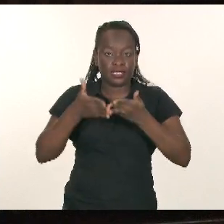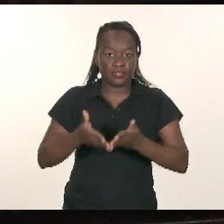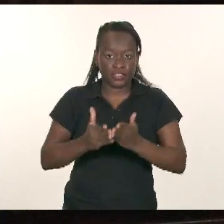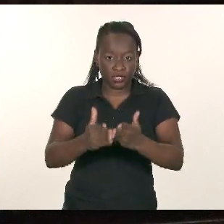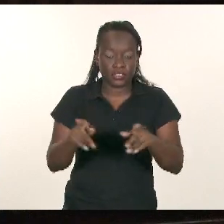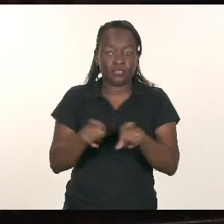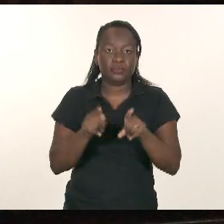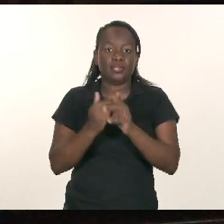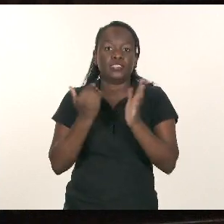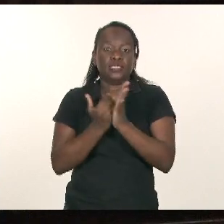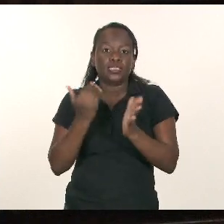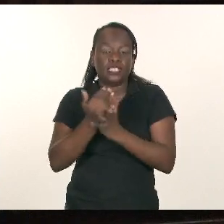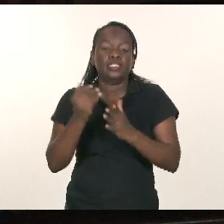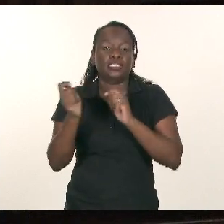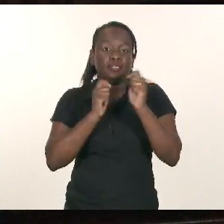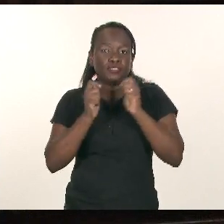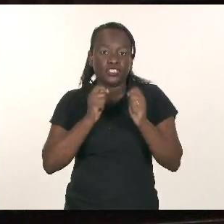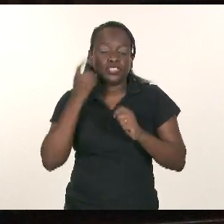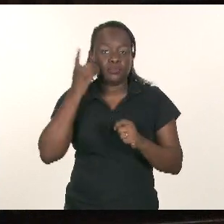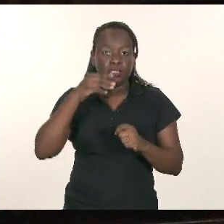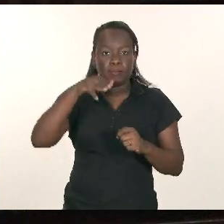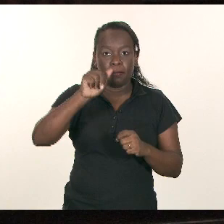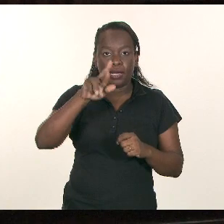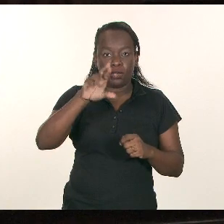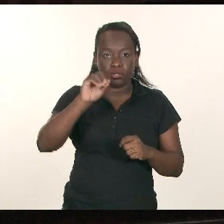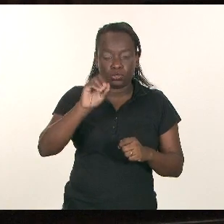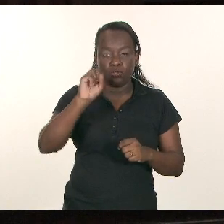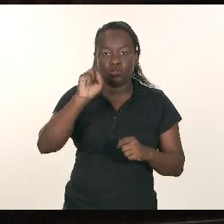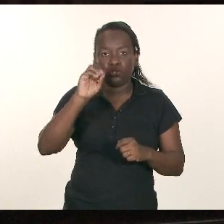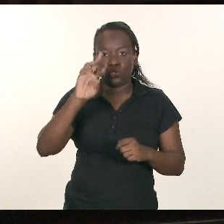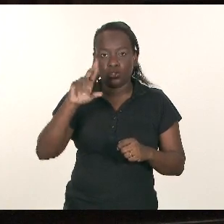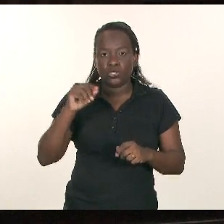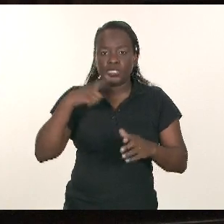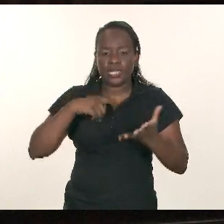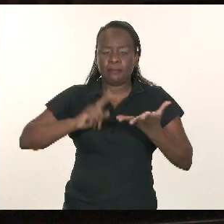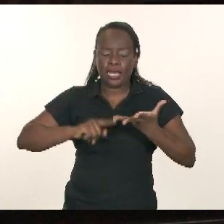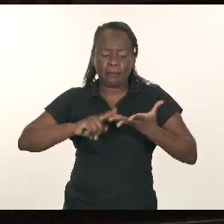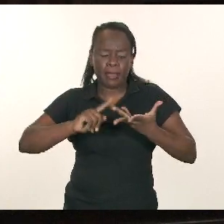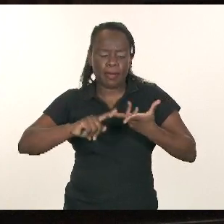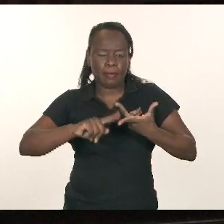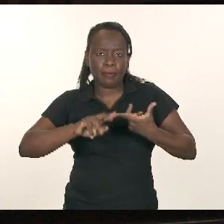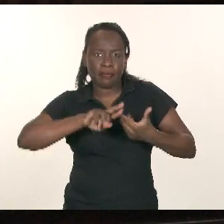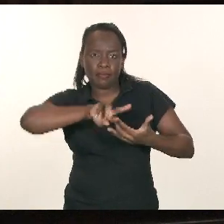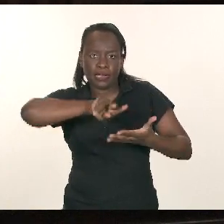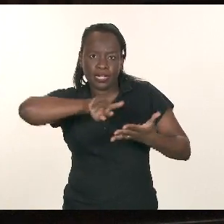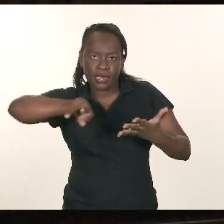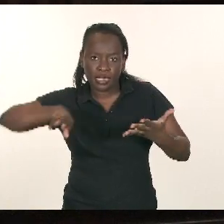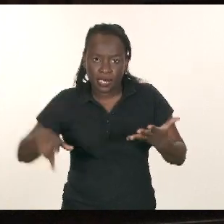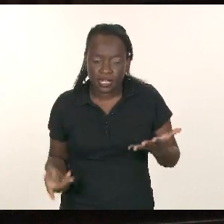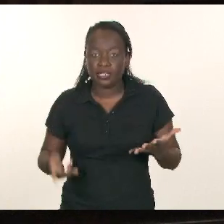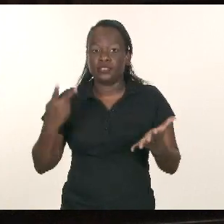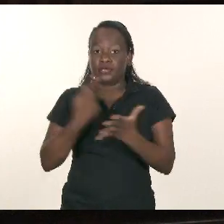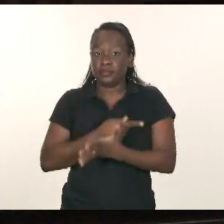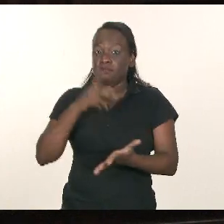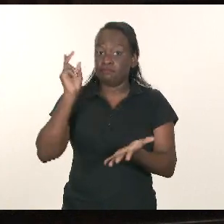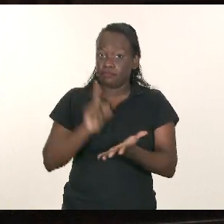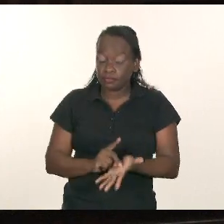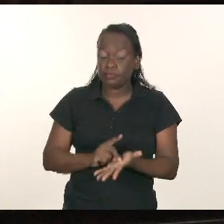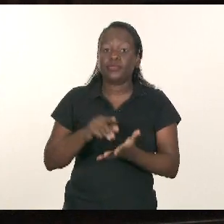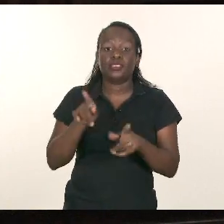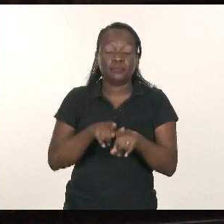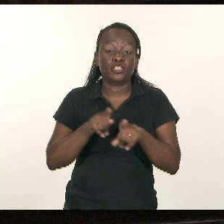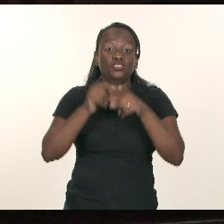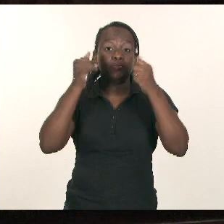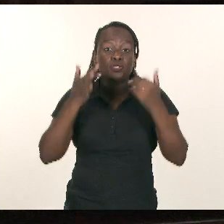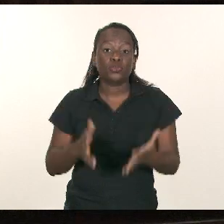aqui acrescentar a entrevista do deputado Mauro Osório. Então, nós temos um conjunto de elementos, um conjunto de fatos, né? Ele cita, por